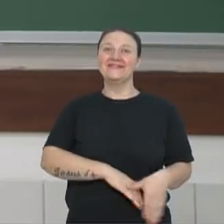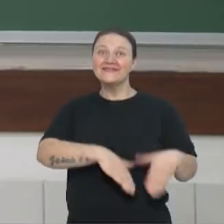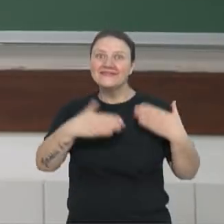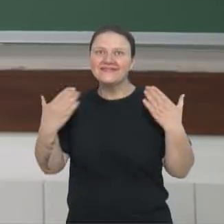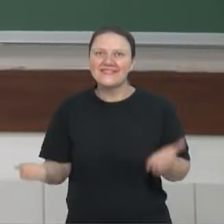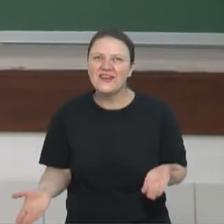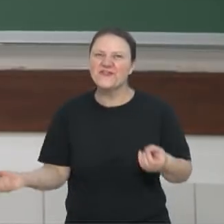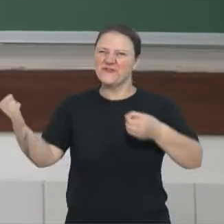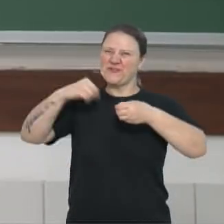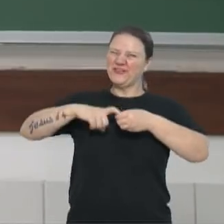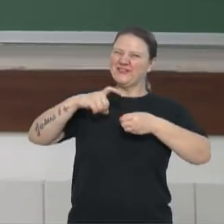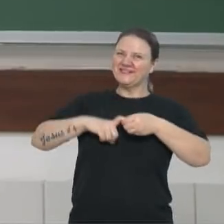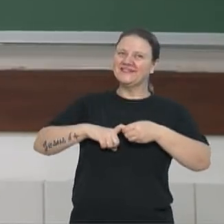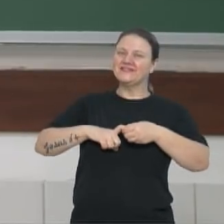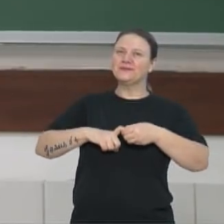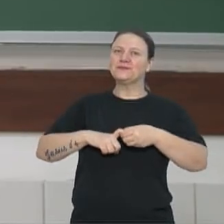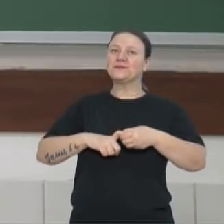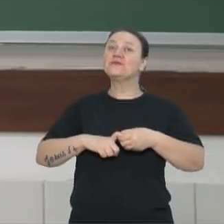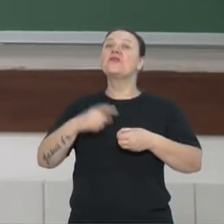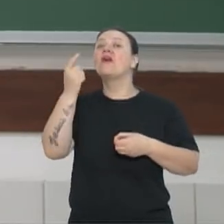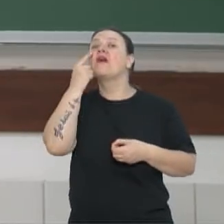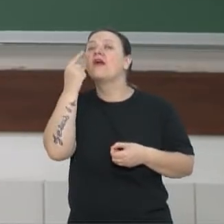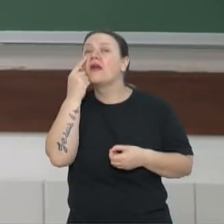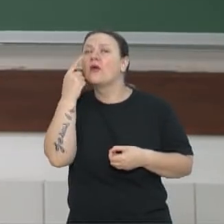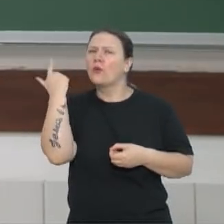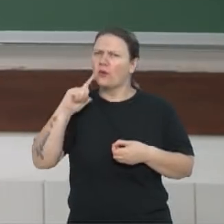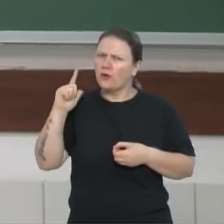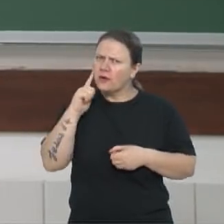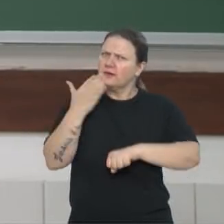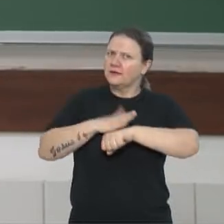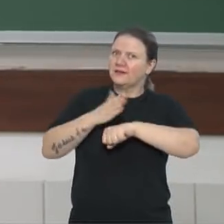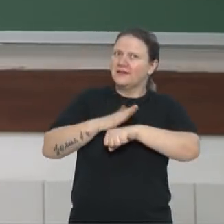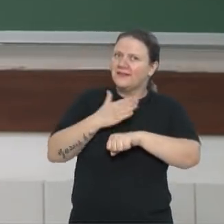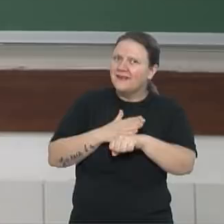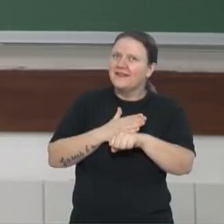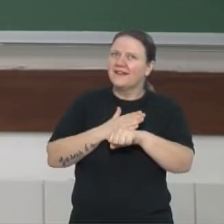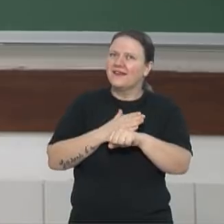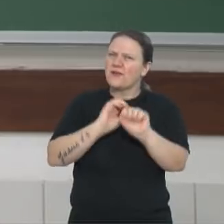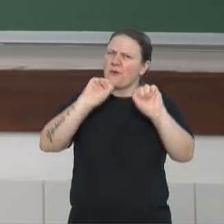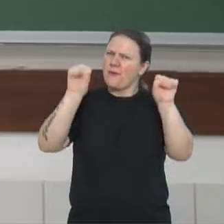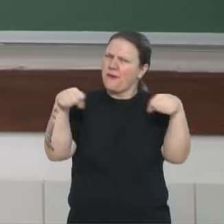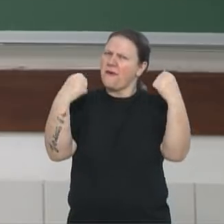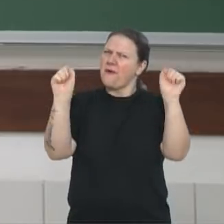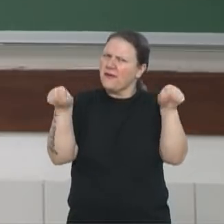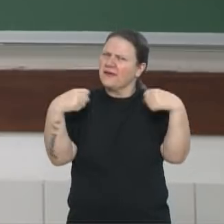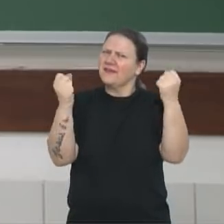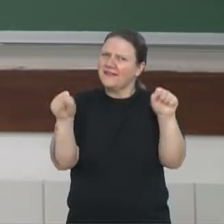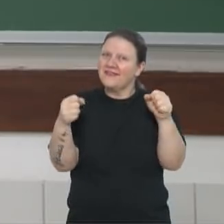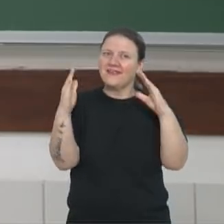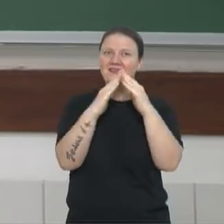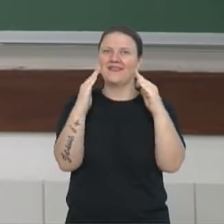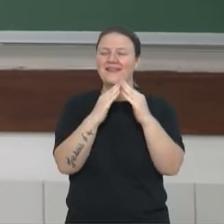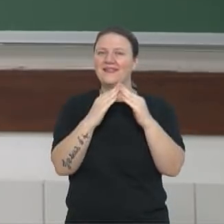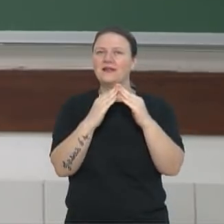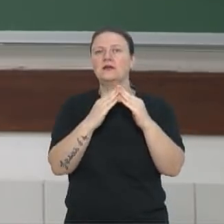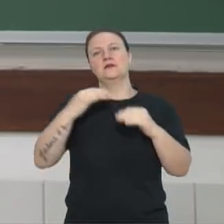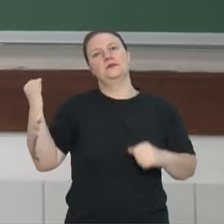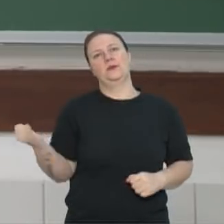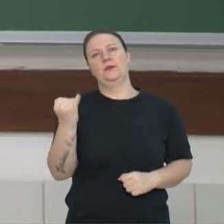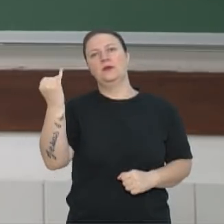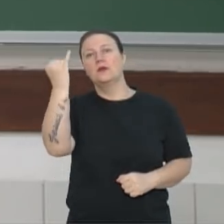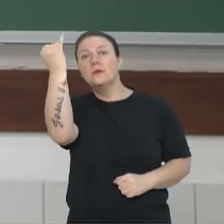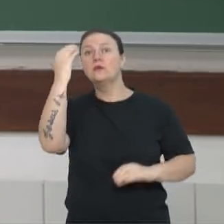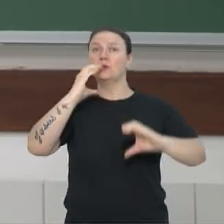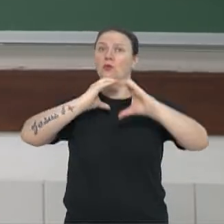Olá, gente, voltando. E aí, conseguiram aí fazer um pouco de exercício em casa? Quão importante é a